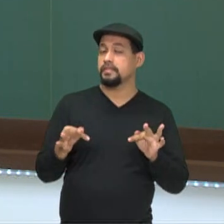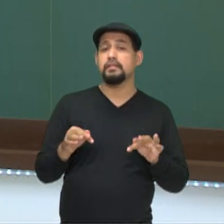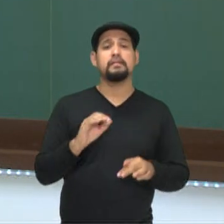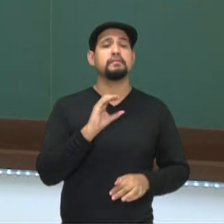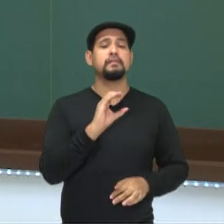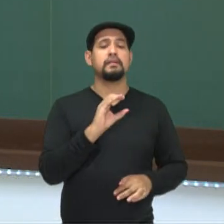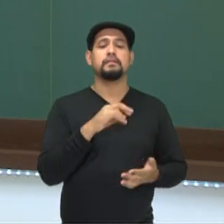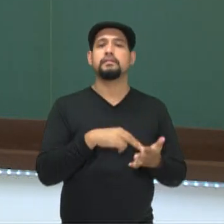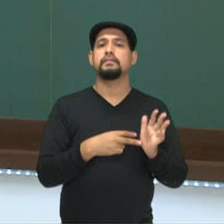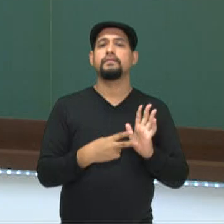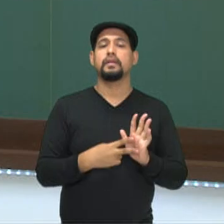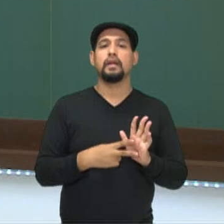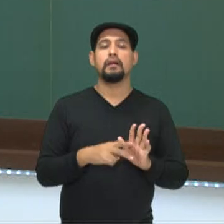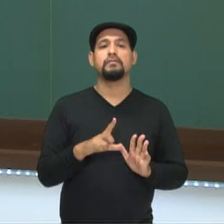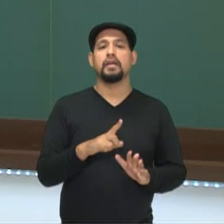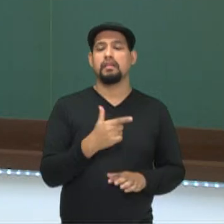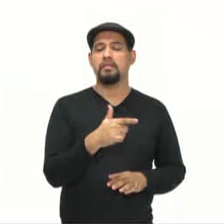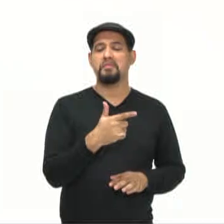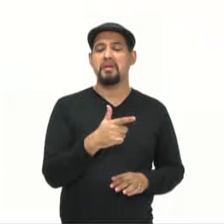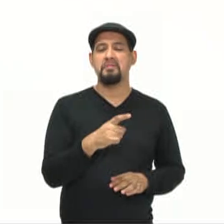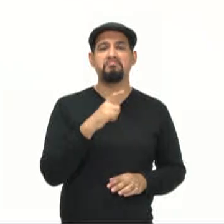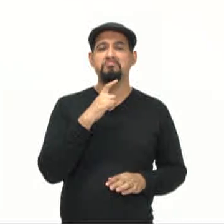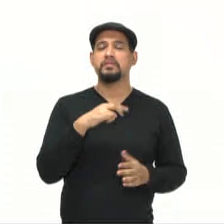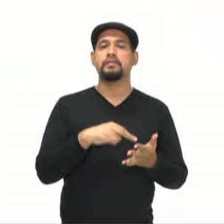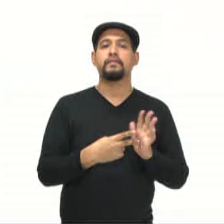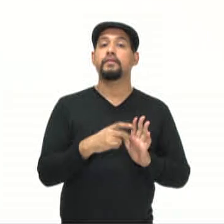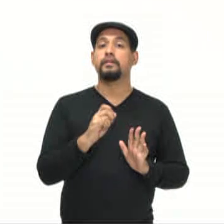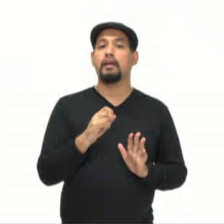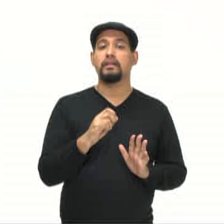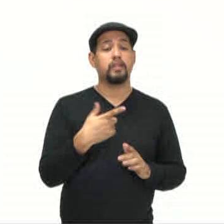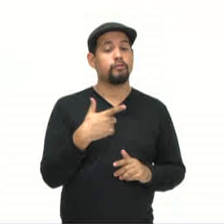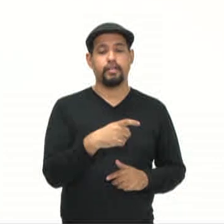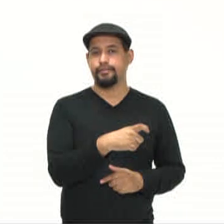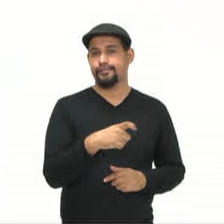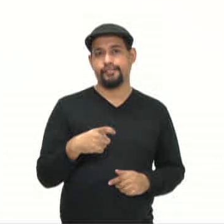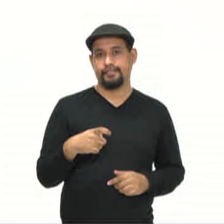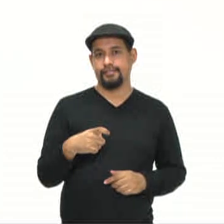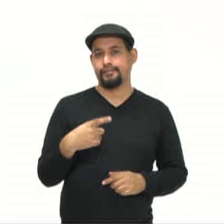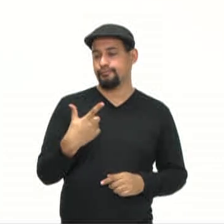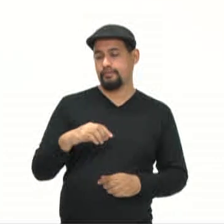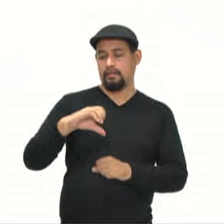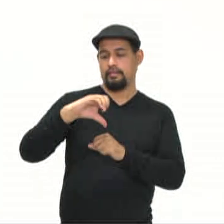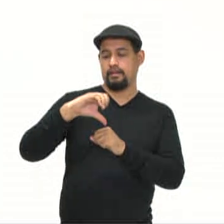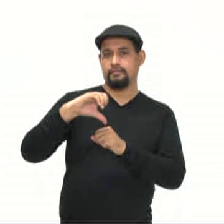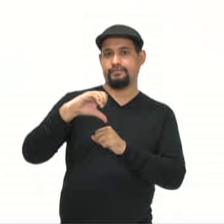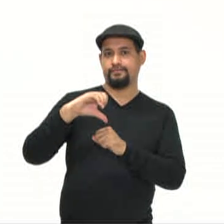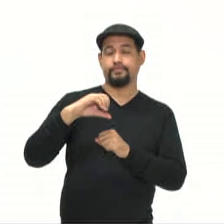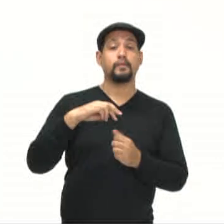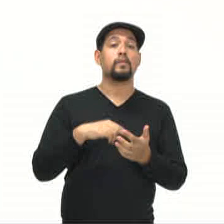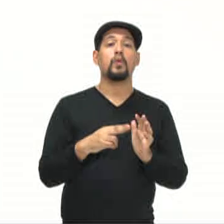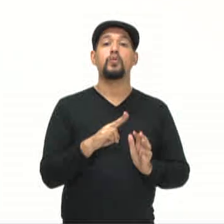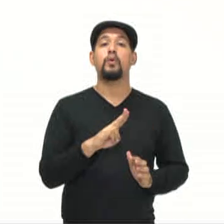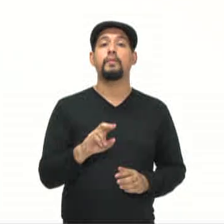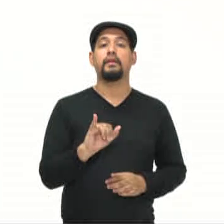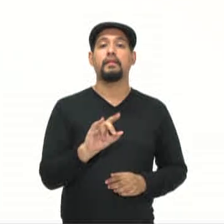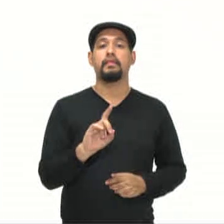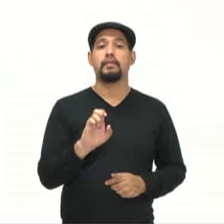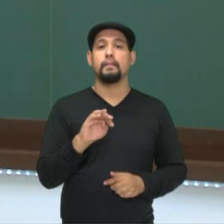C é o termo sem incógnita, é o termo sem x, tá bom? Ó, chamado termo